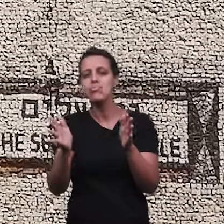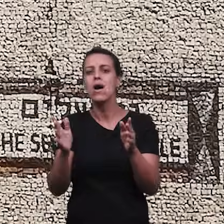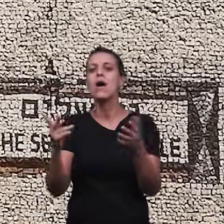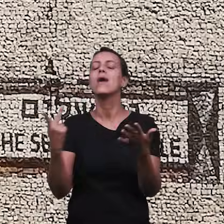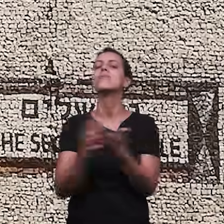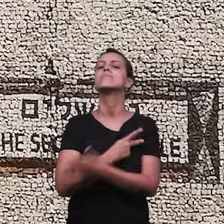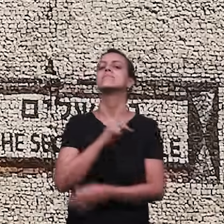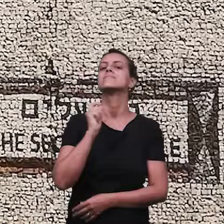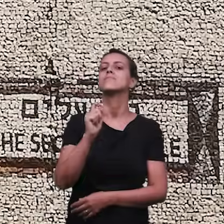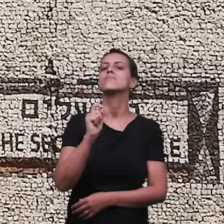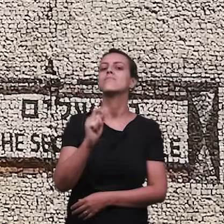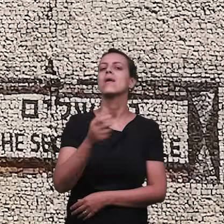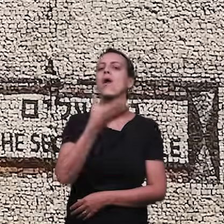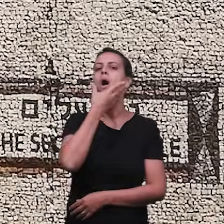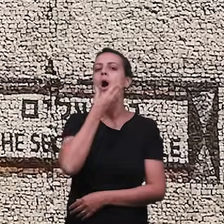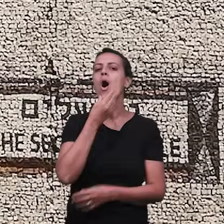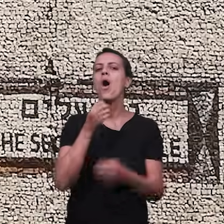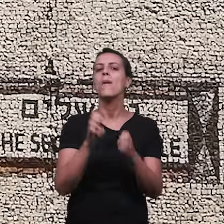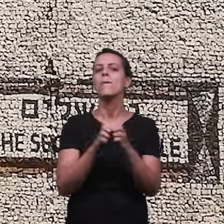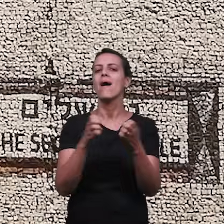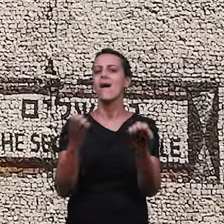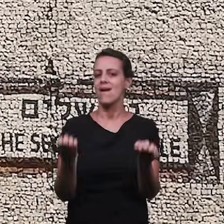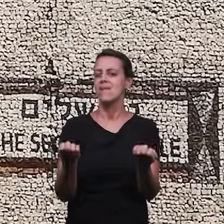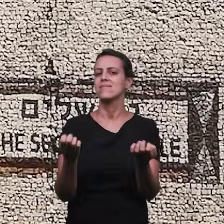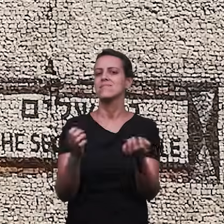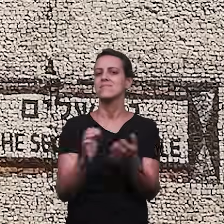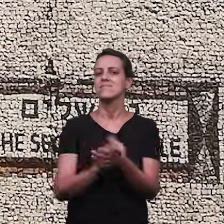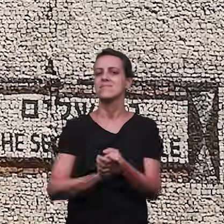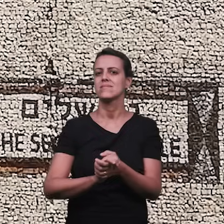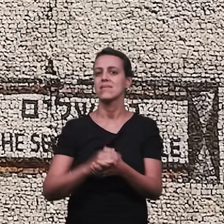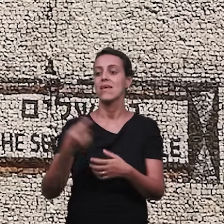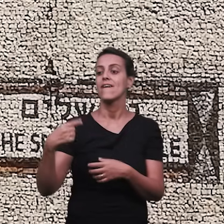Esdras vai ao rei da Pérsia,